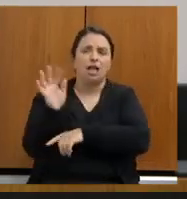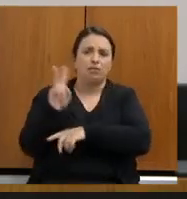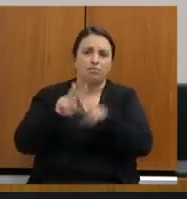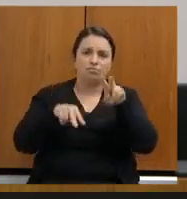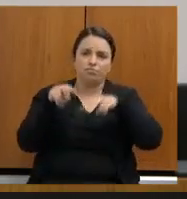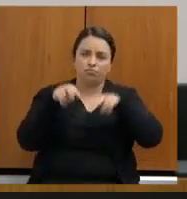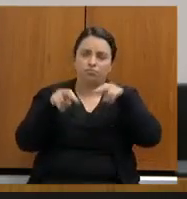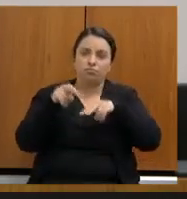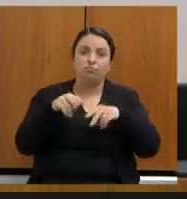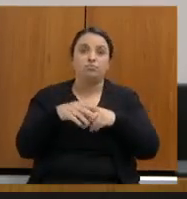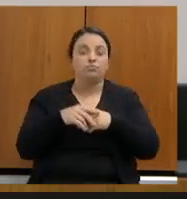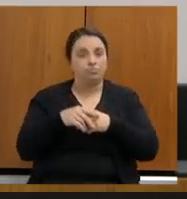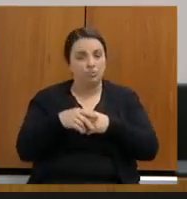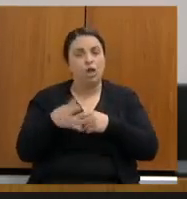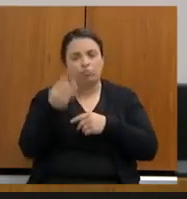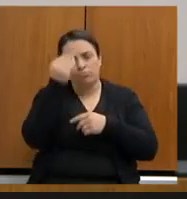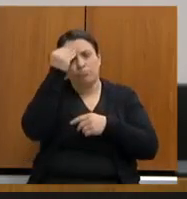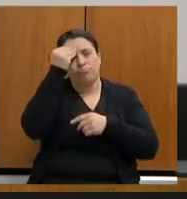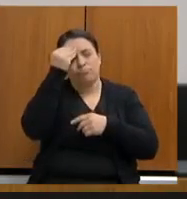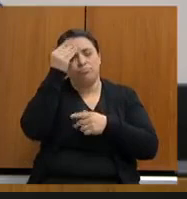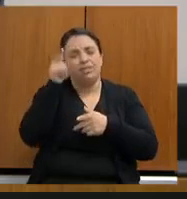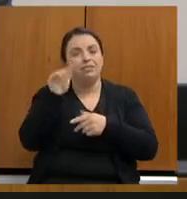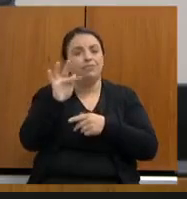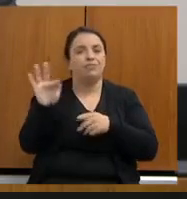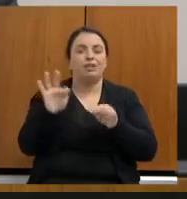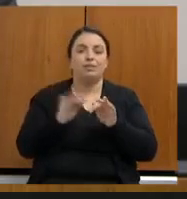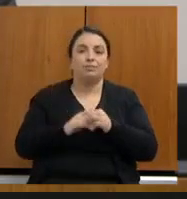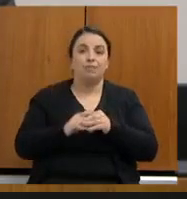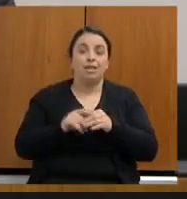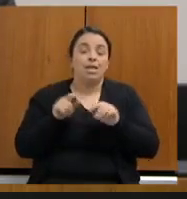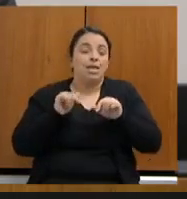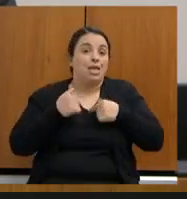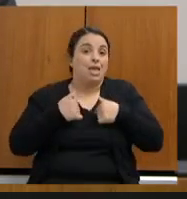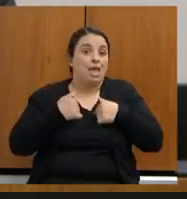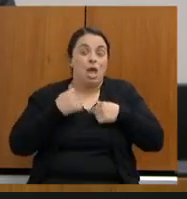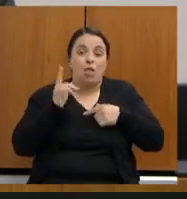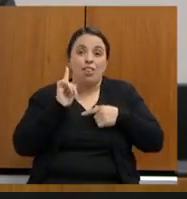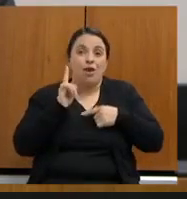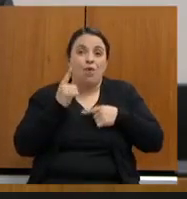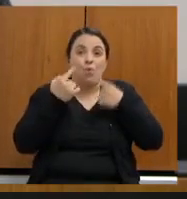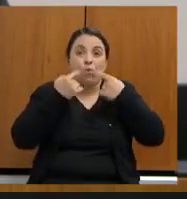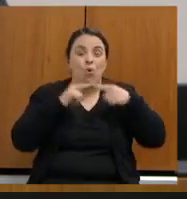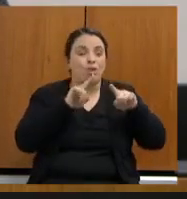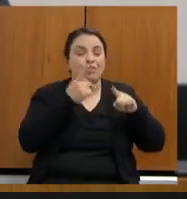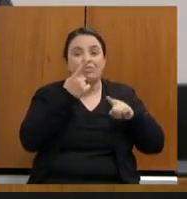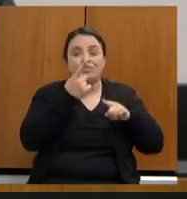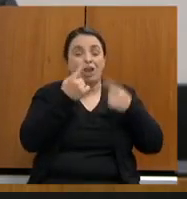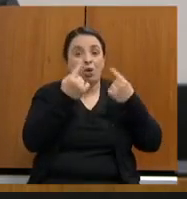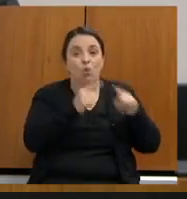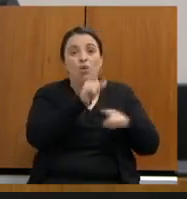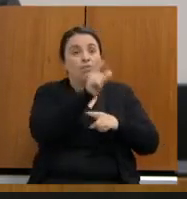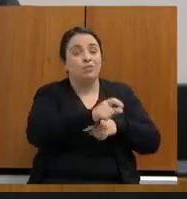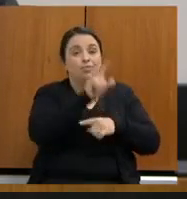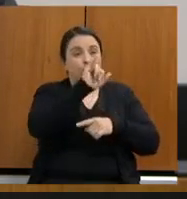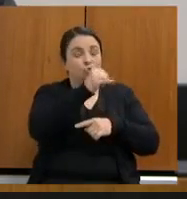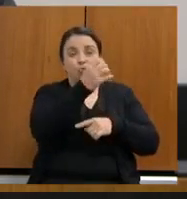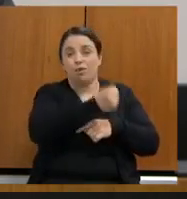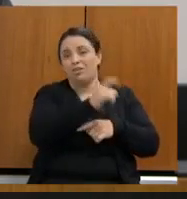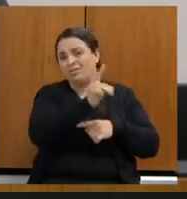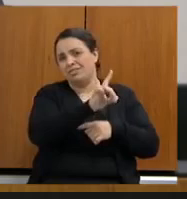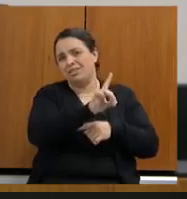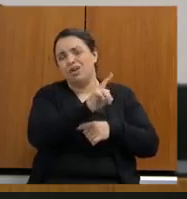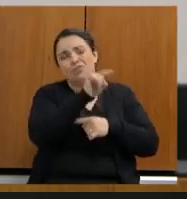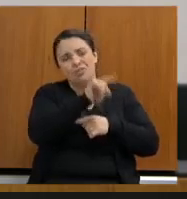jamais é eu cometeria um erro com você além de se tivesse acontecido grande o